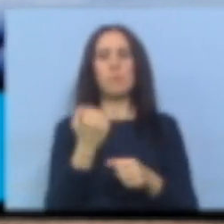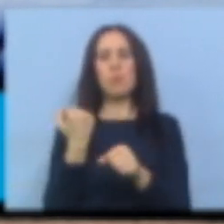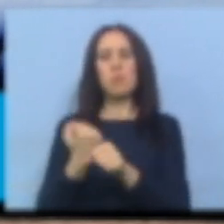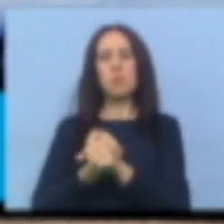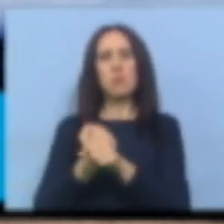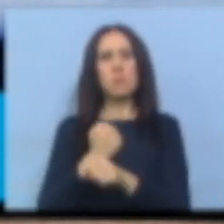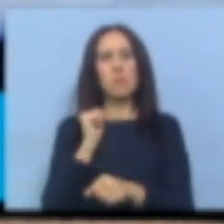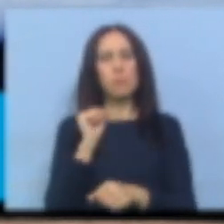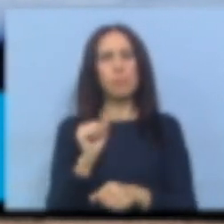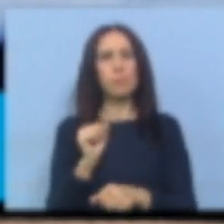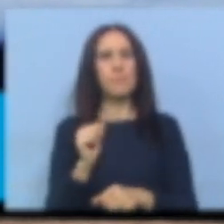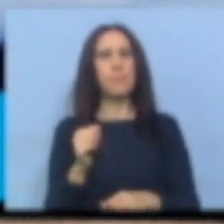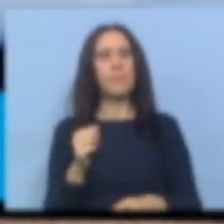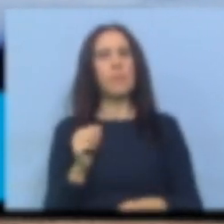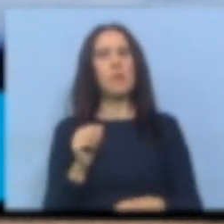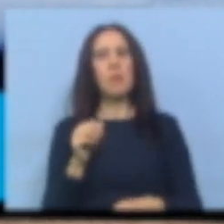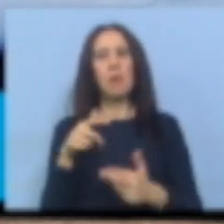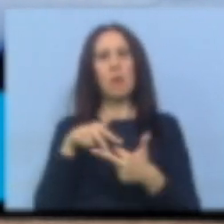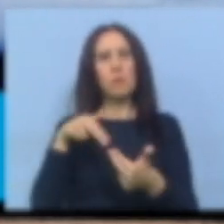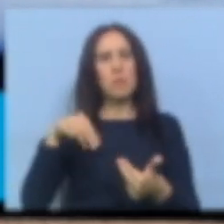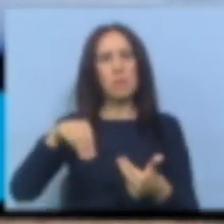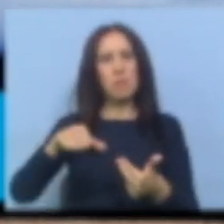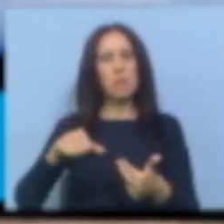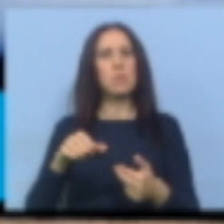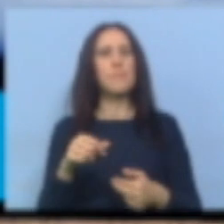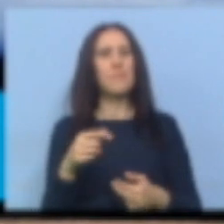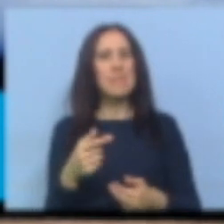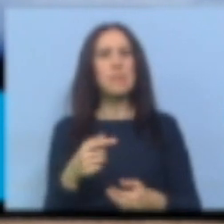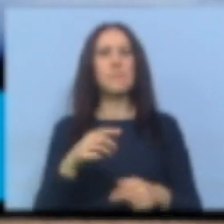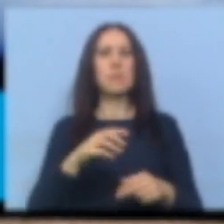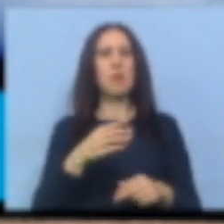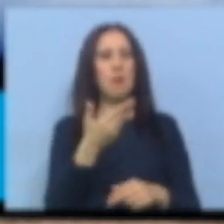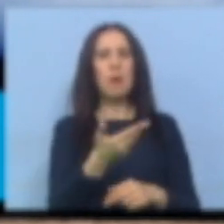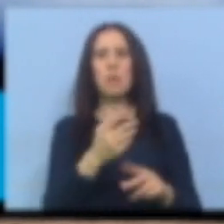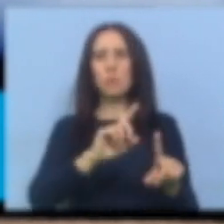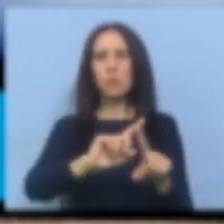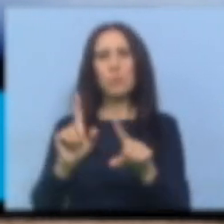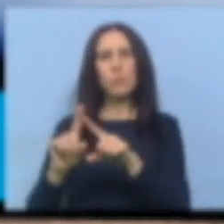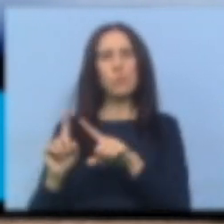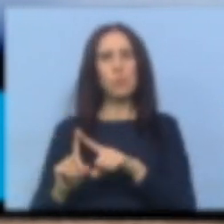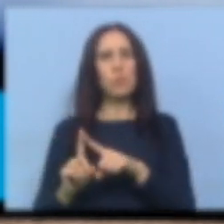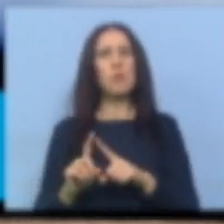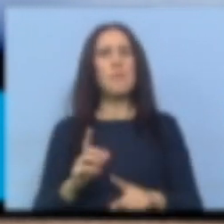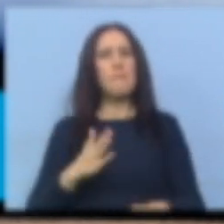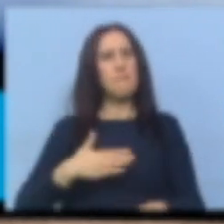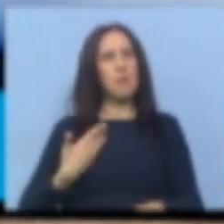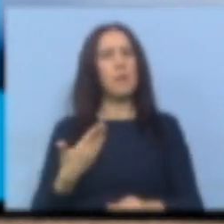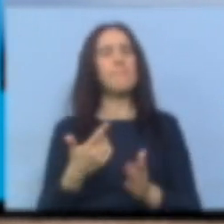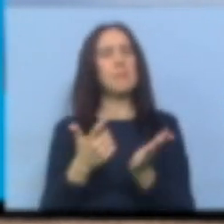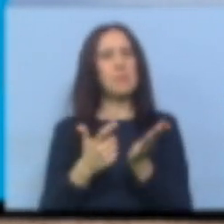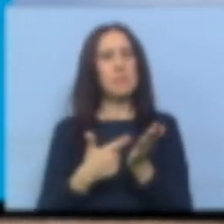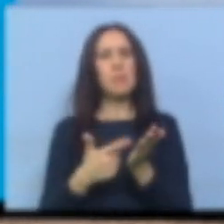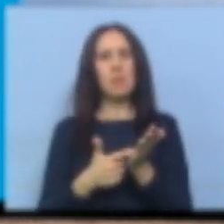desenvolvem na esfera das autarquias, em todos esses registros é crescente a